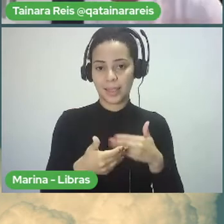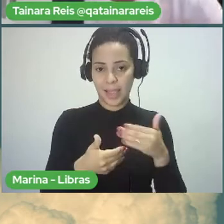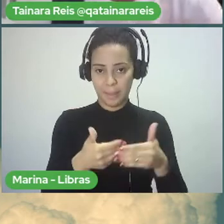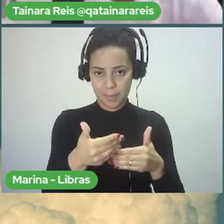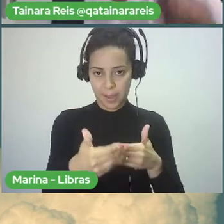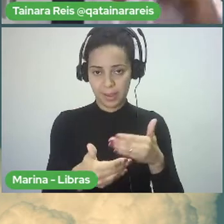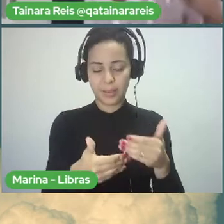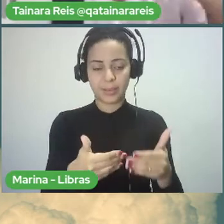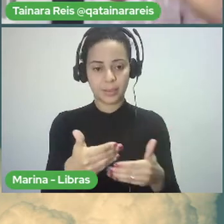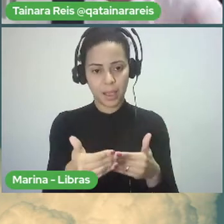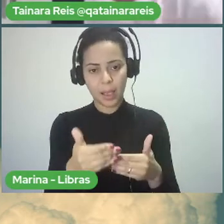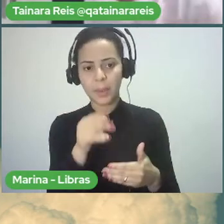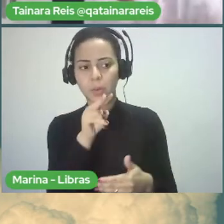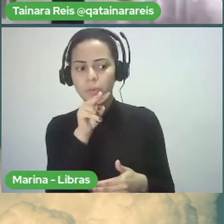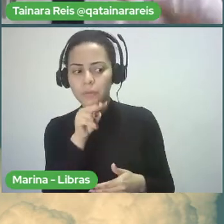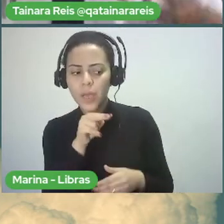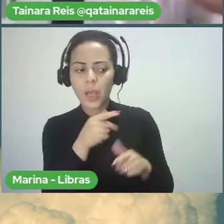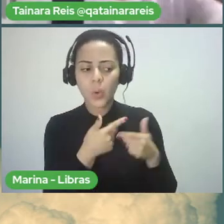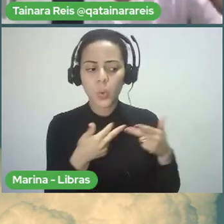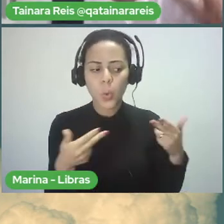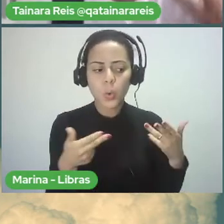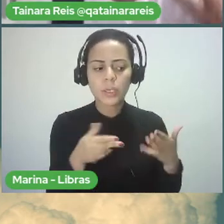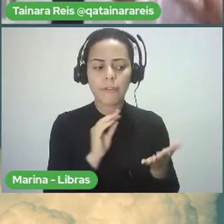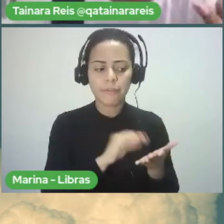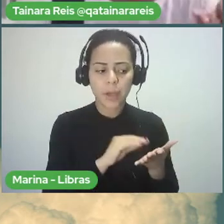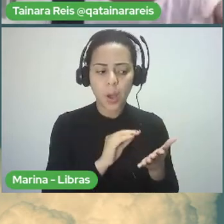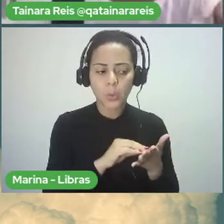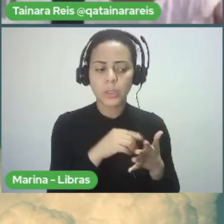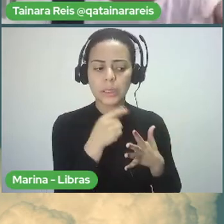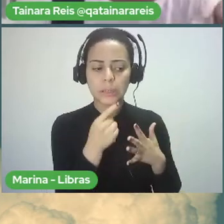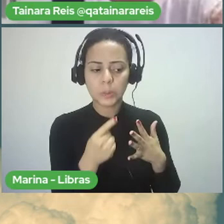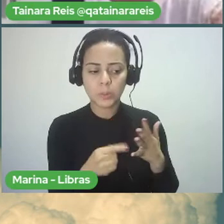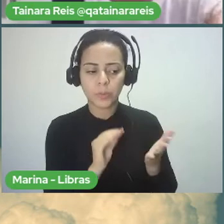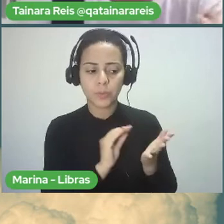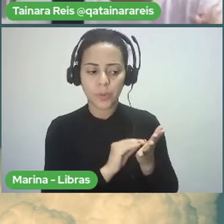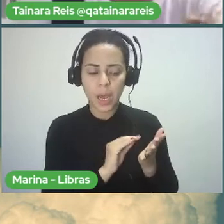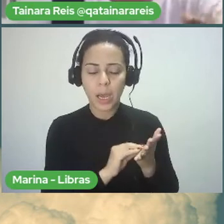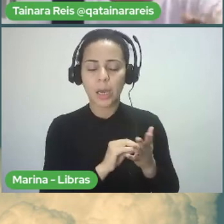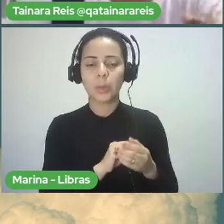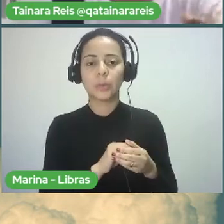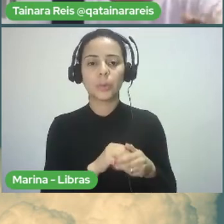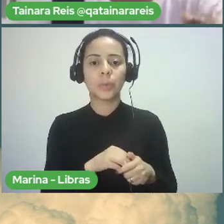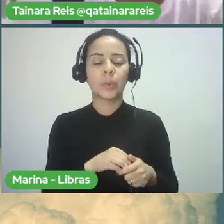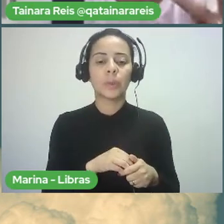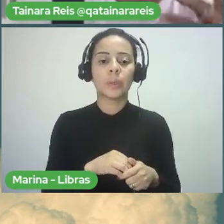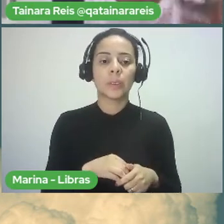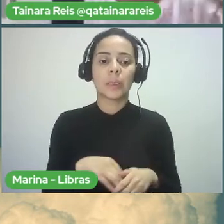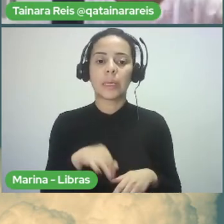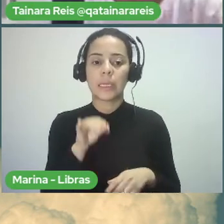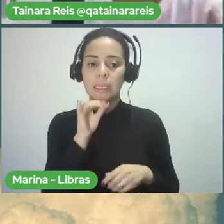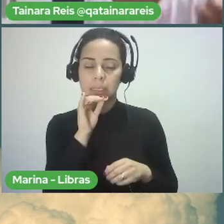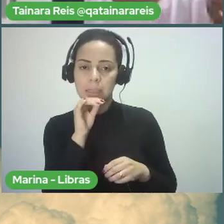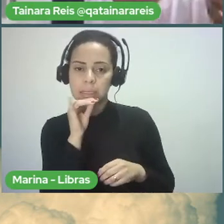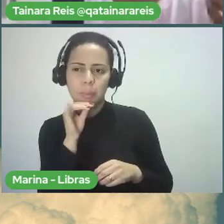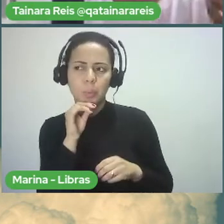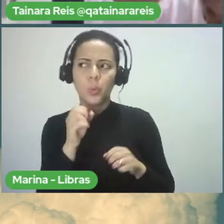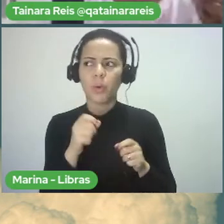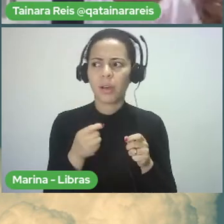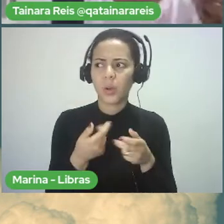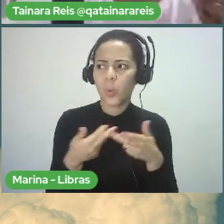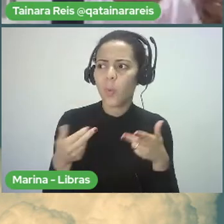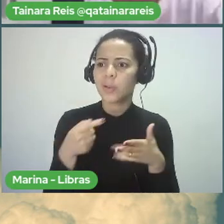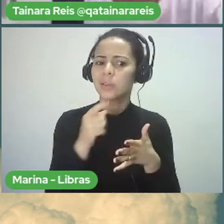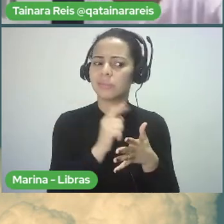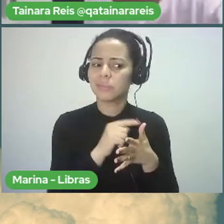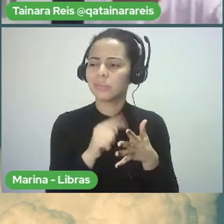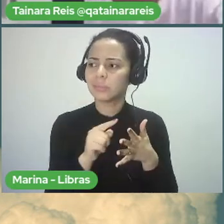né, vendo o que está faltando, se aquelas dos stories, aquelas tarefas, elas já têm informações suficientes